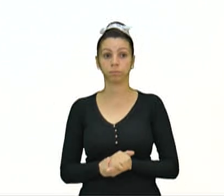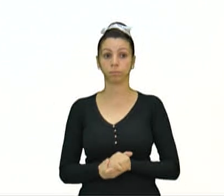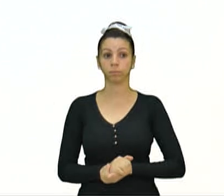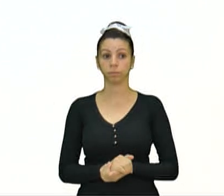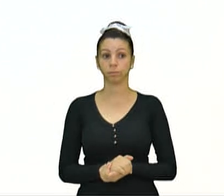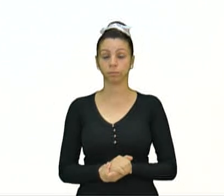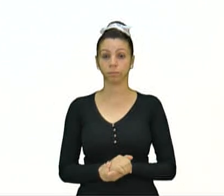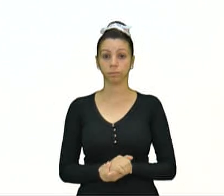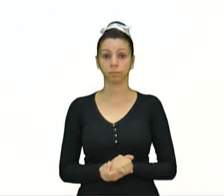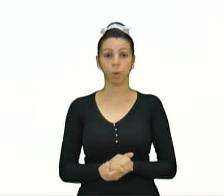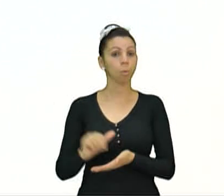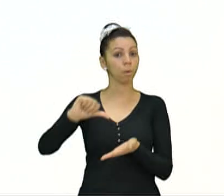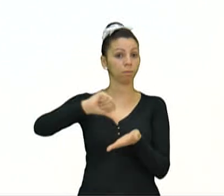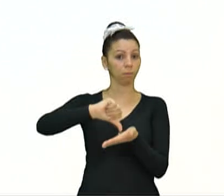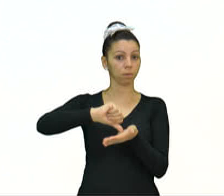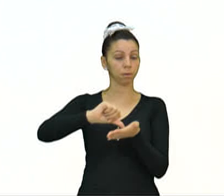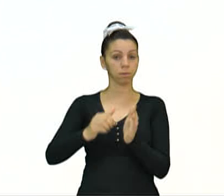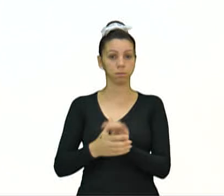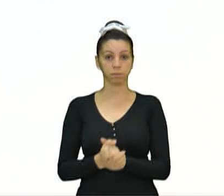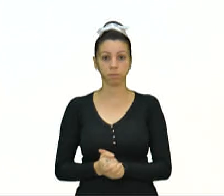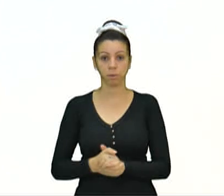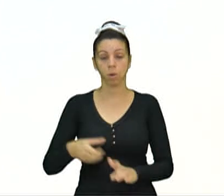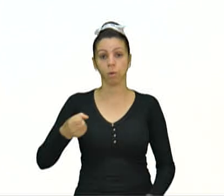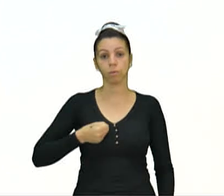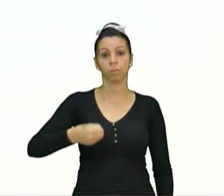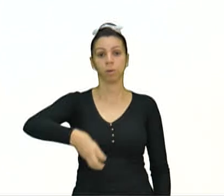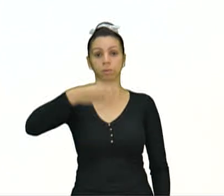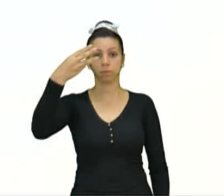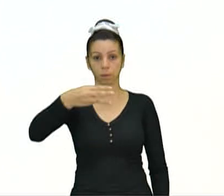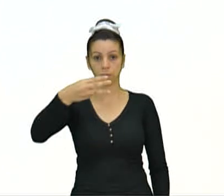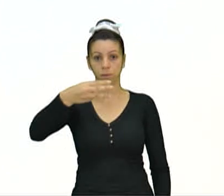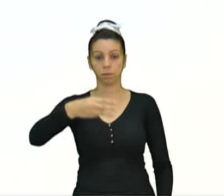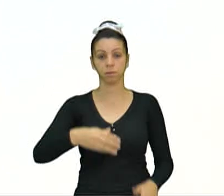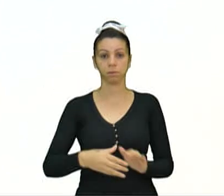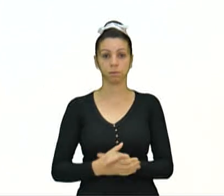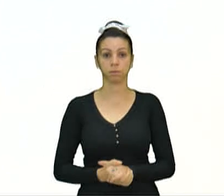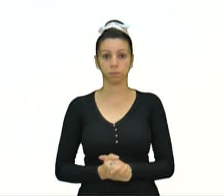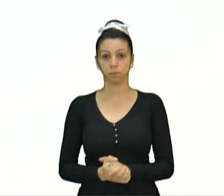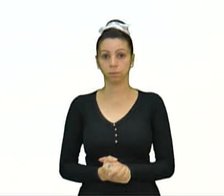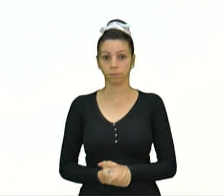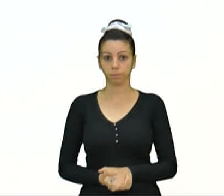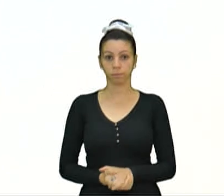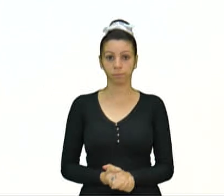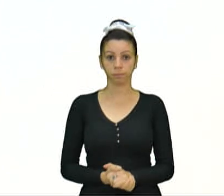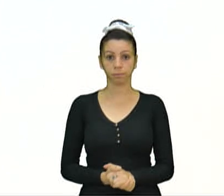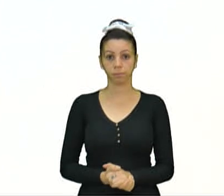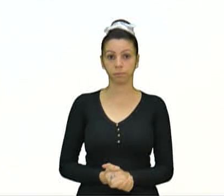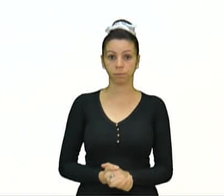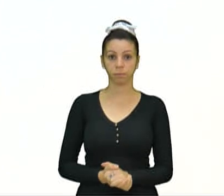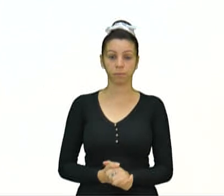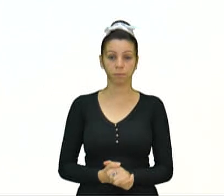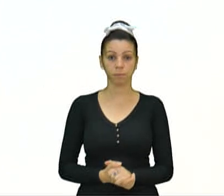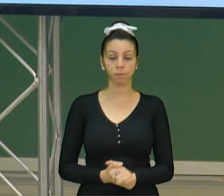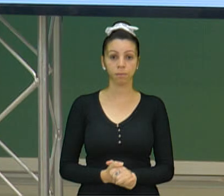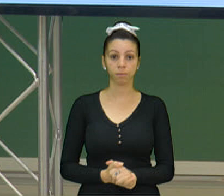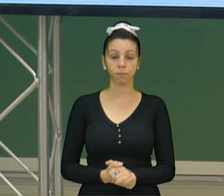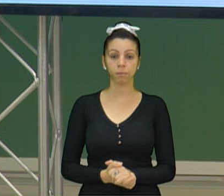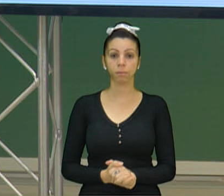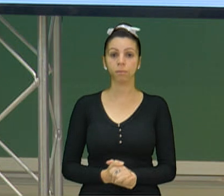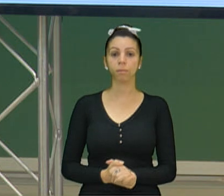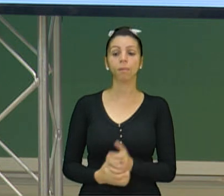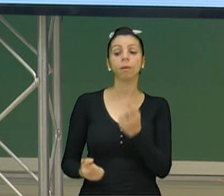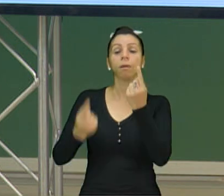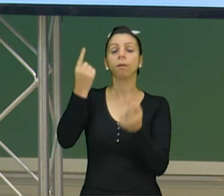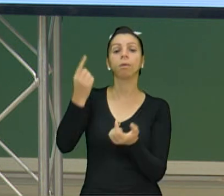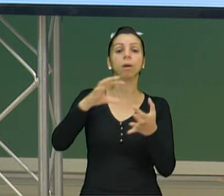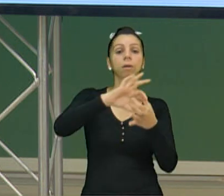And number 3, where did the social network start to be used to broadcast the games? Em qual das Olimpíadas